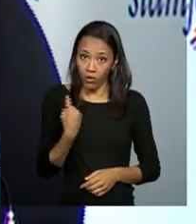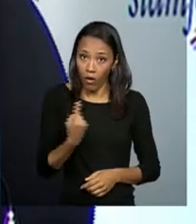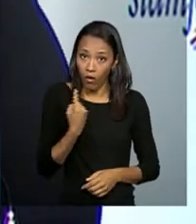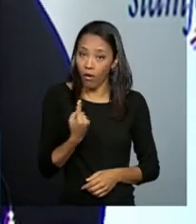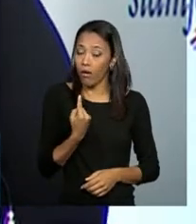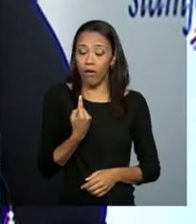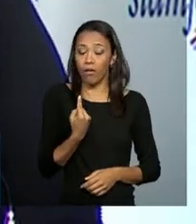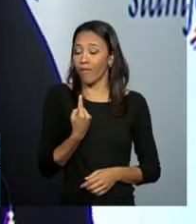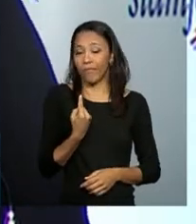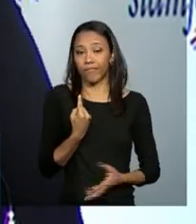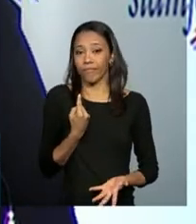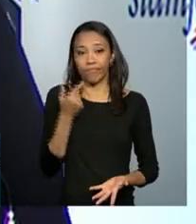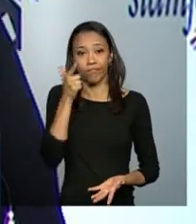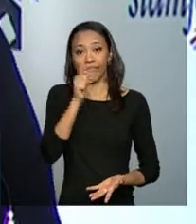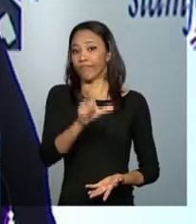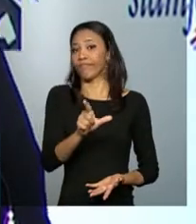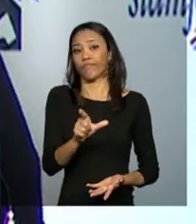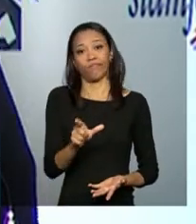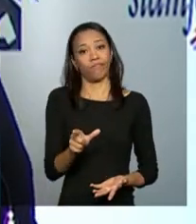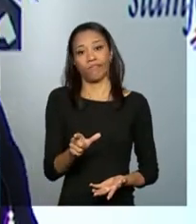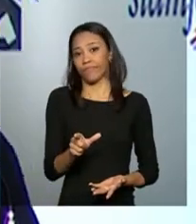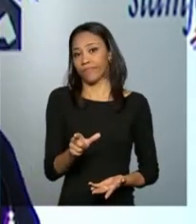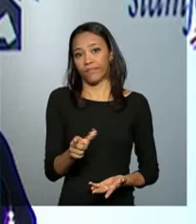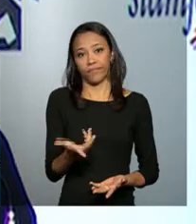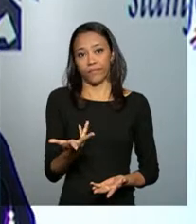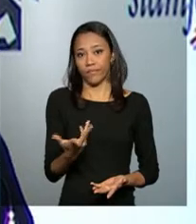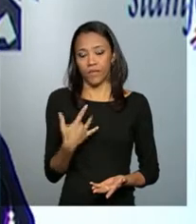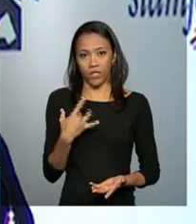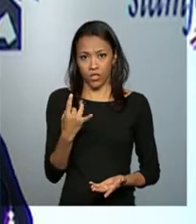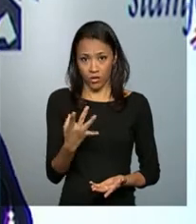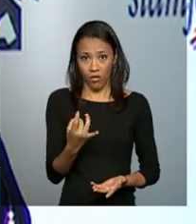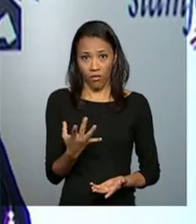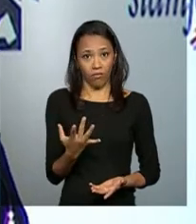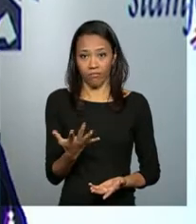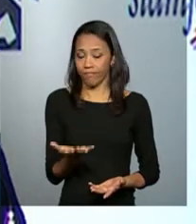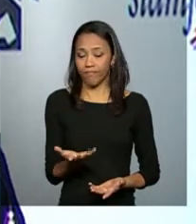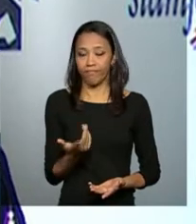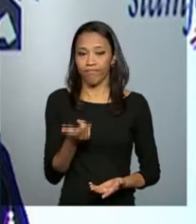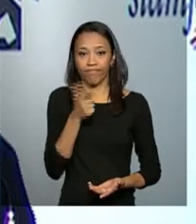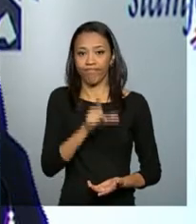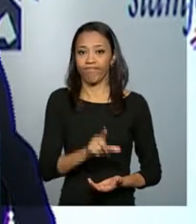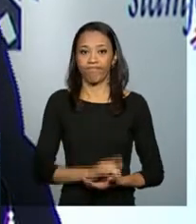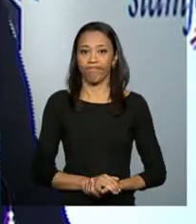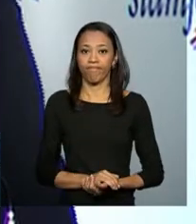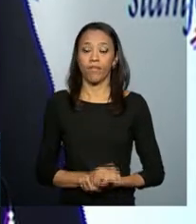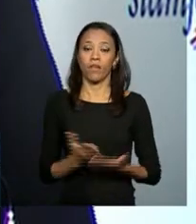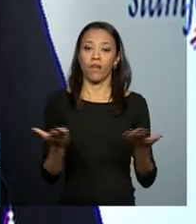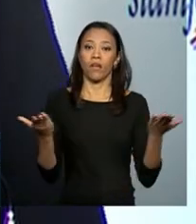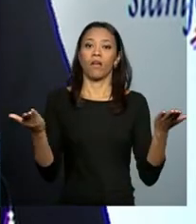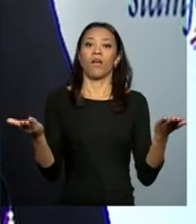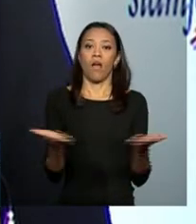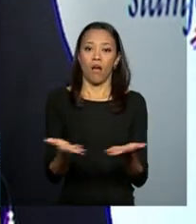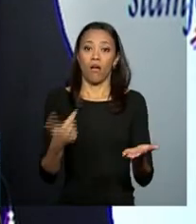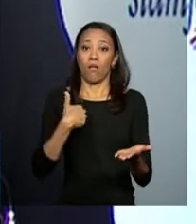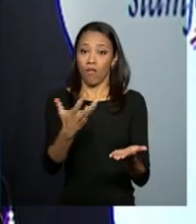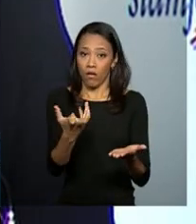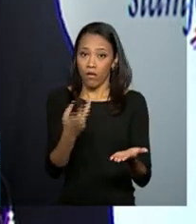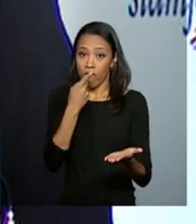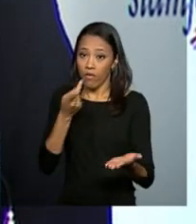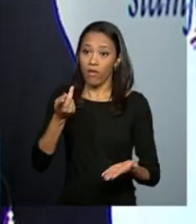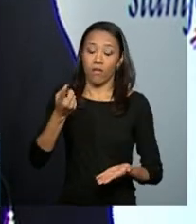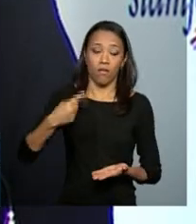só, não conseguiremos só enfrentar esse processo. Agora, eu quero dizer